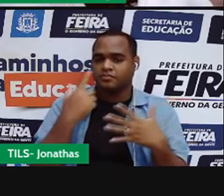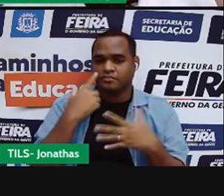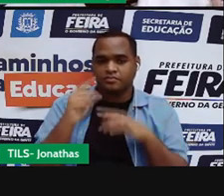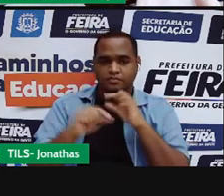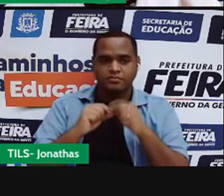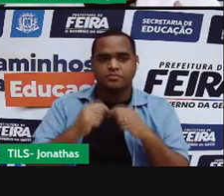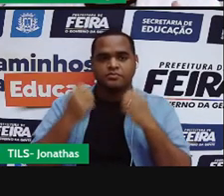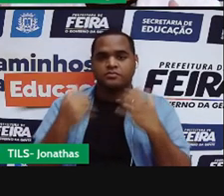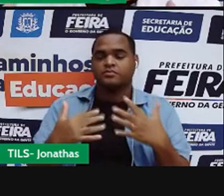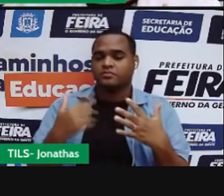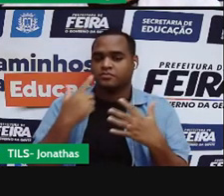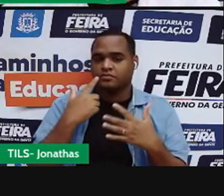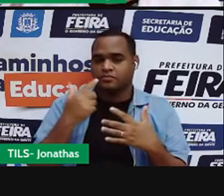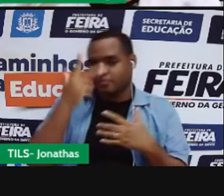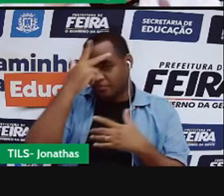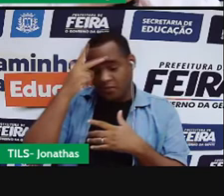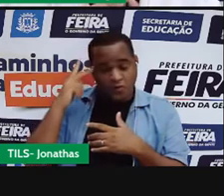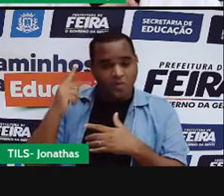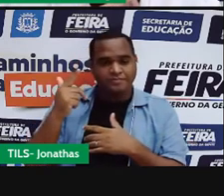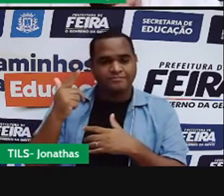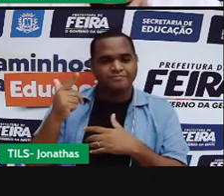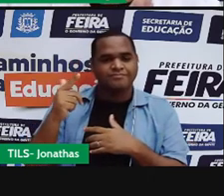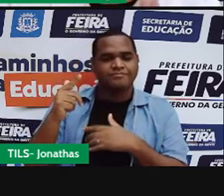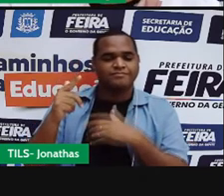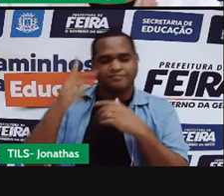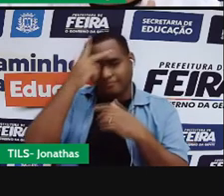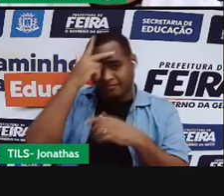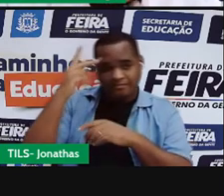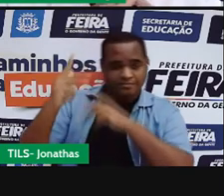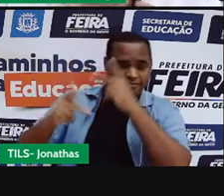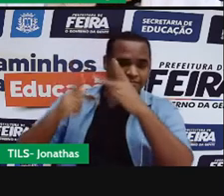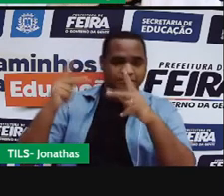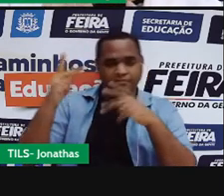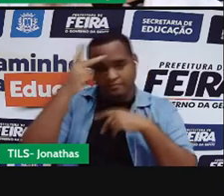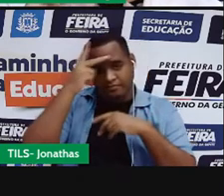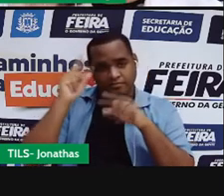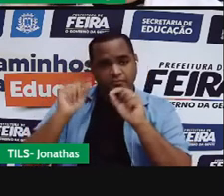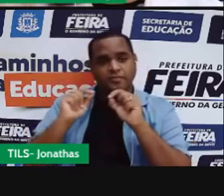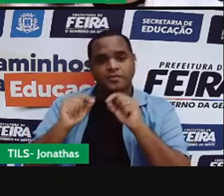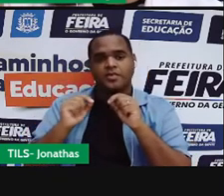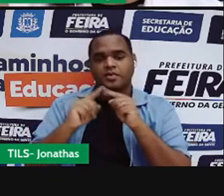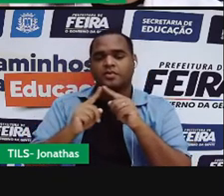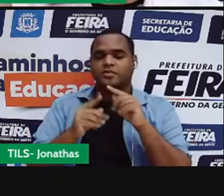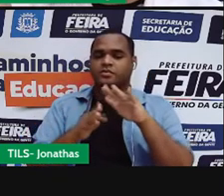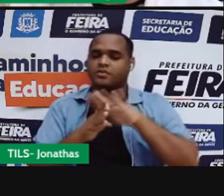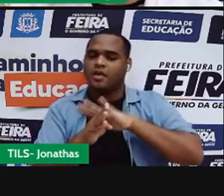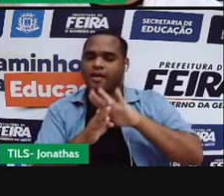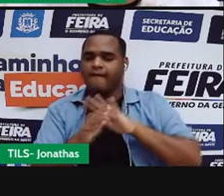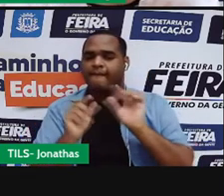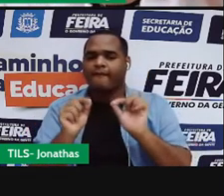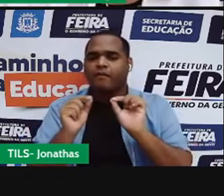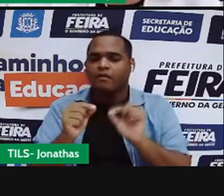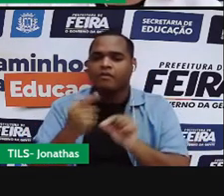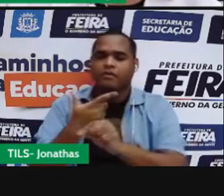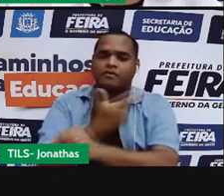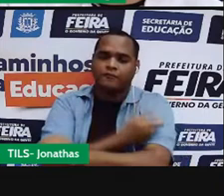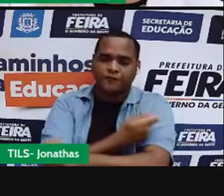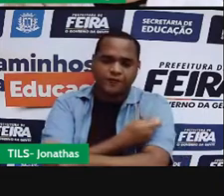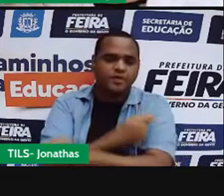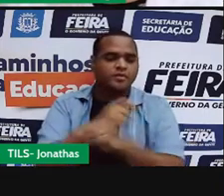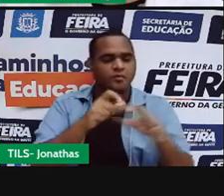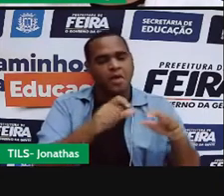o aumento da força-tarefa, né, Thay? Porque, assim, a gente teve ali uma situação que as vacinas elas eram feitas por